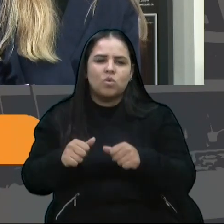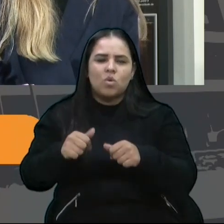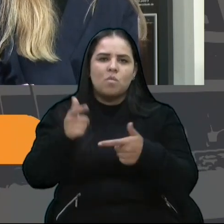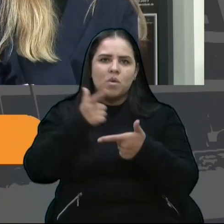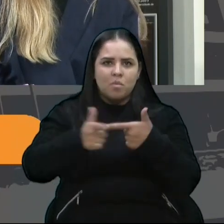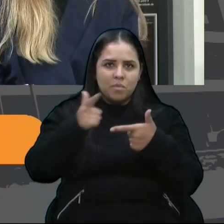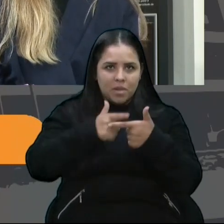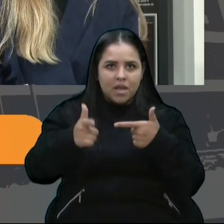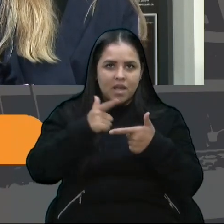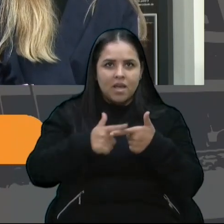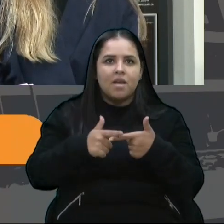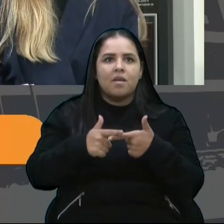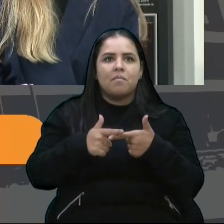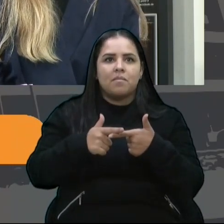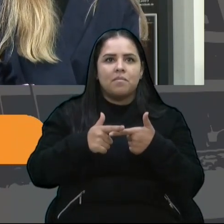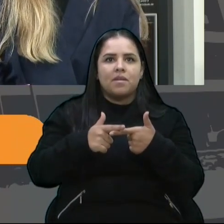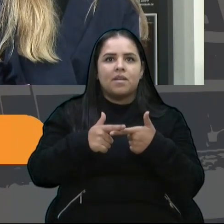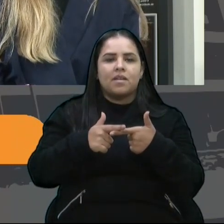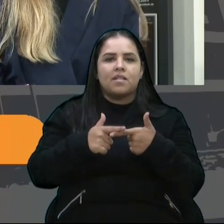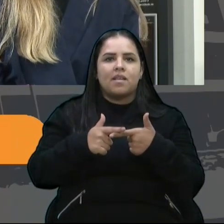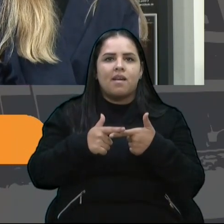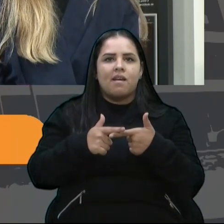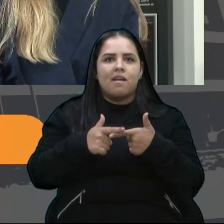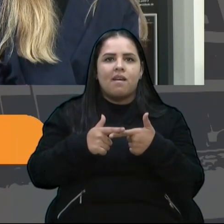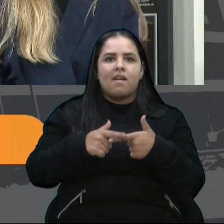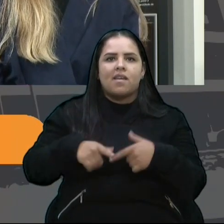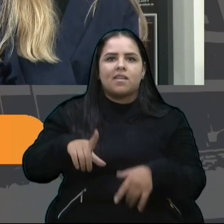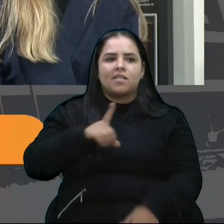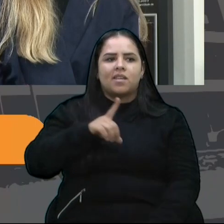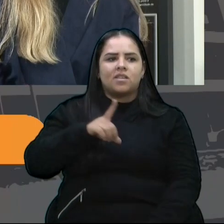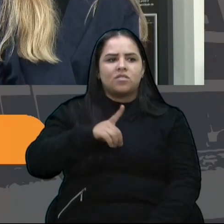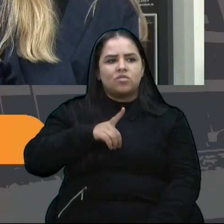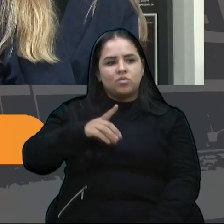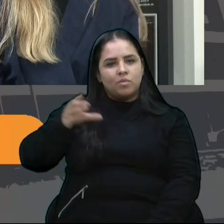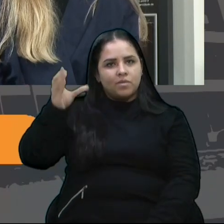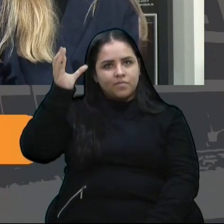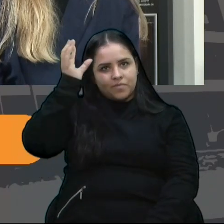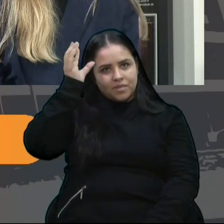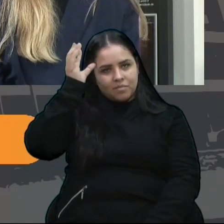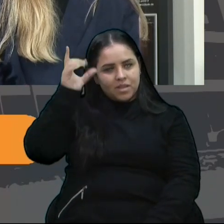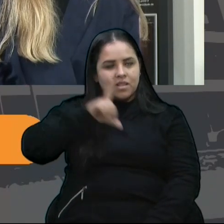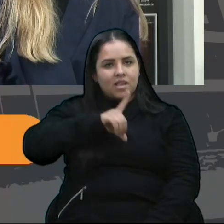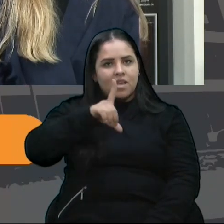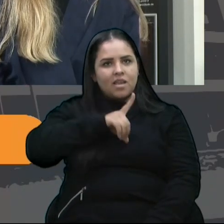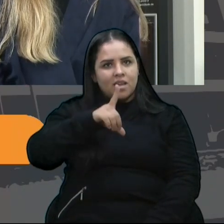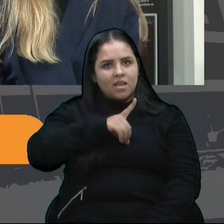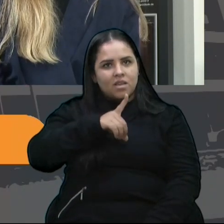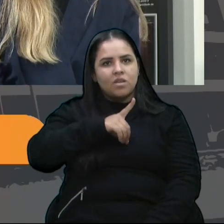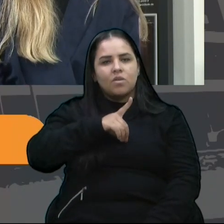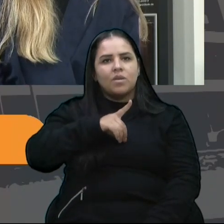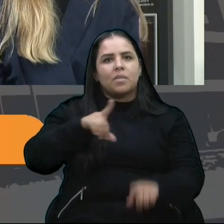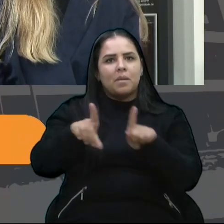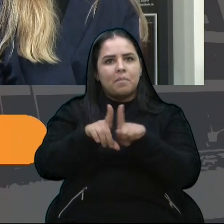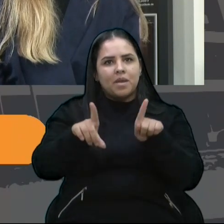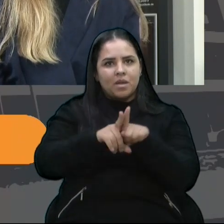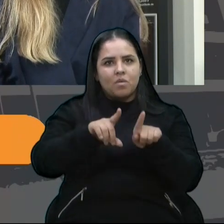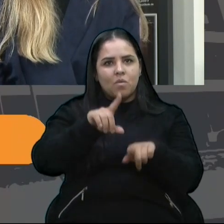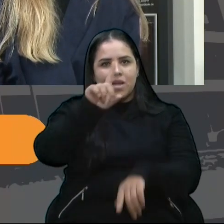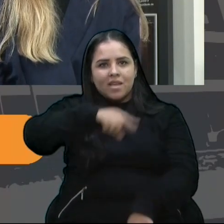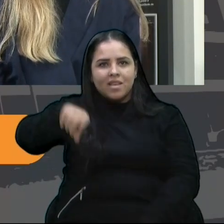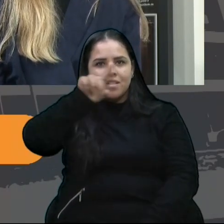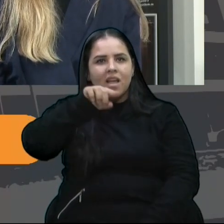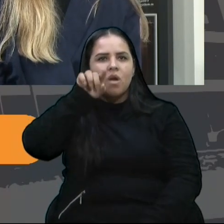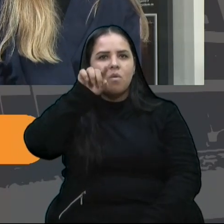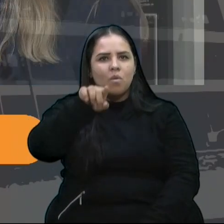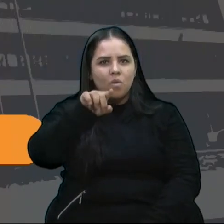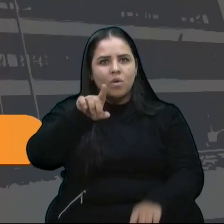As manifestações. E a gente vai lembrar do Itaú também, né, que utiliza o "é feito para você", né? A C&A,